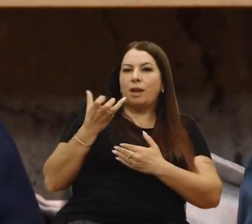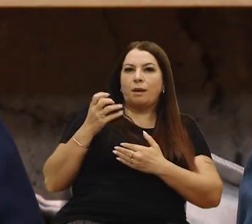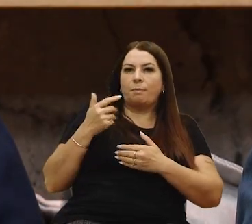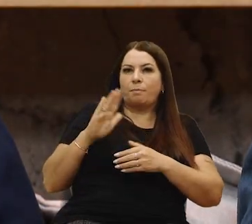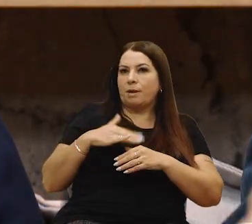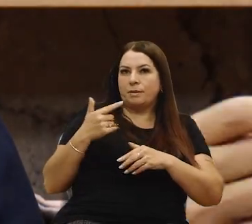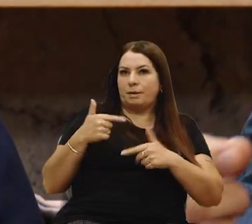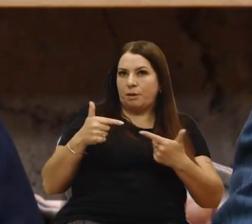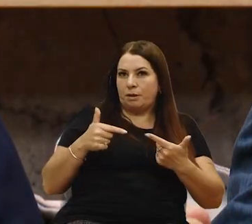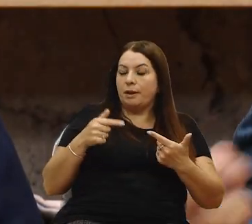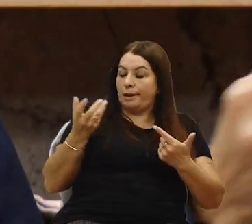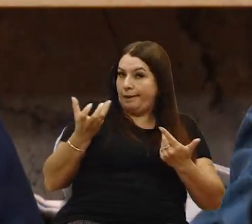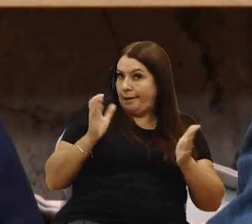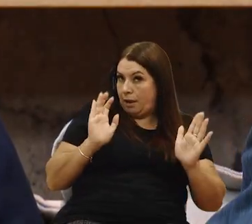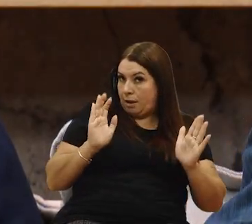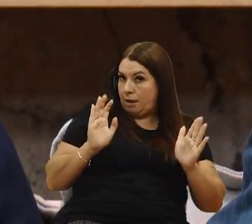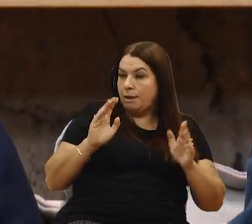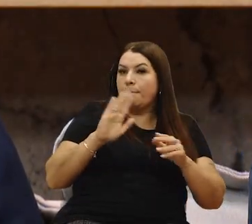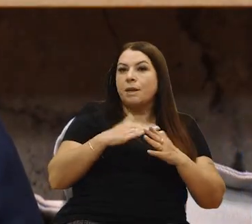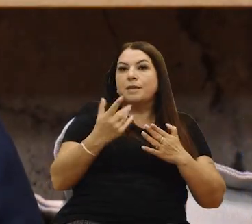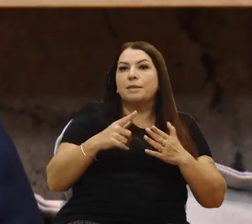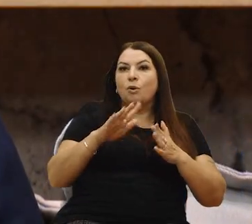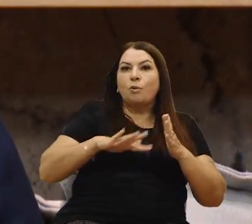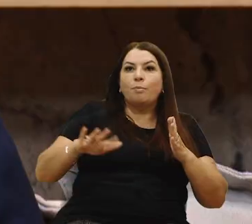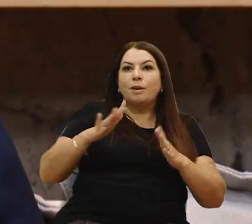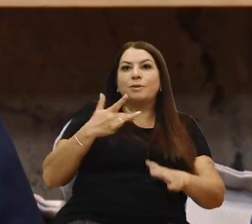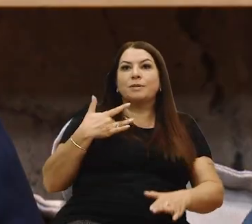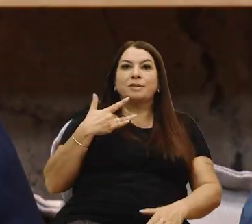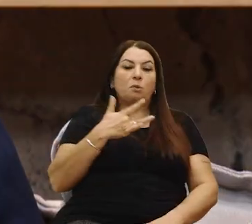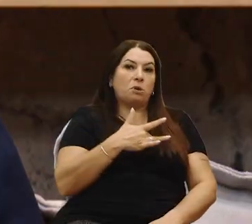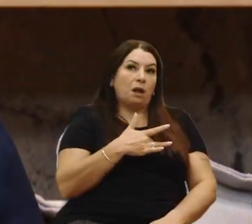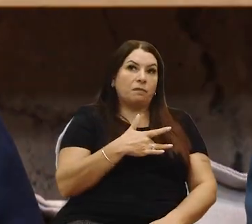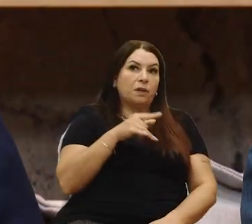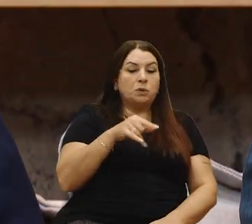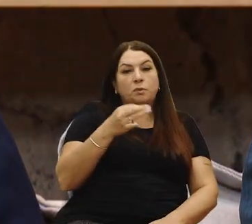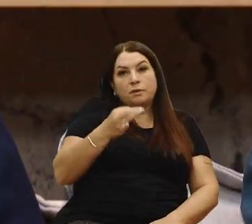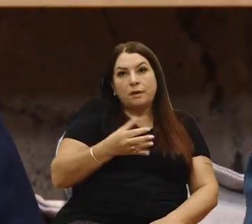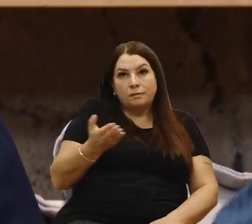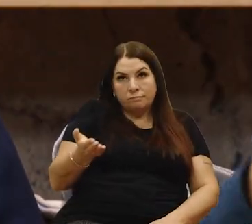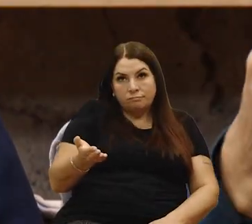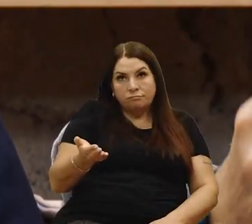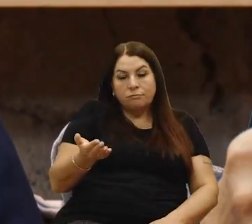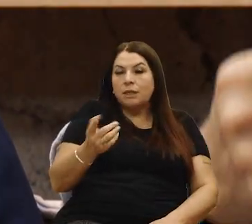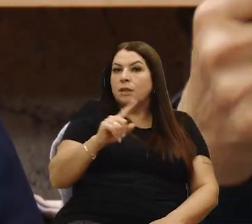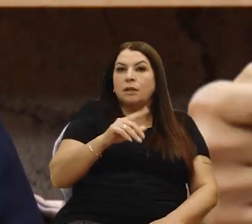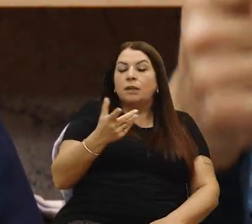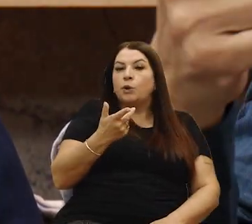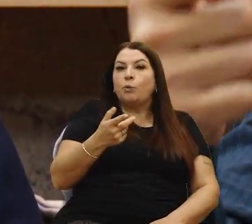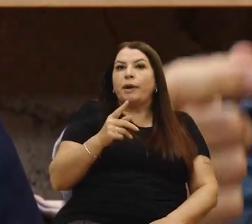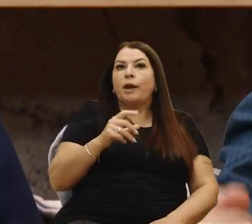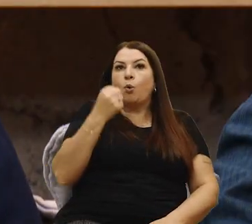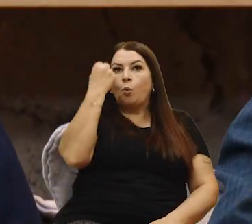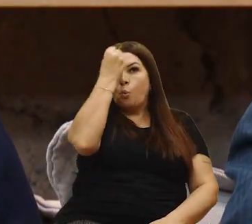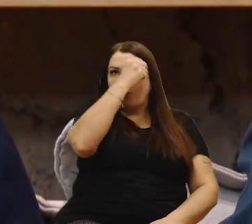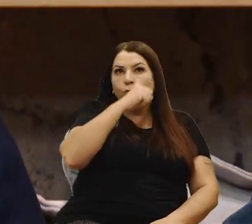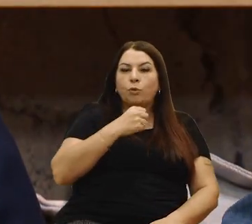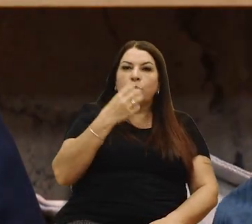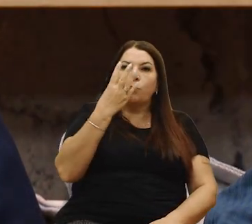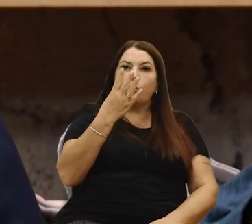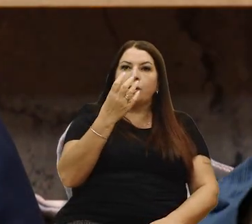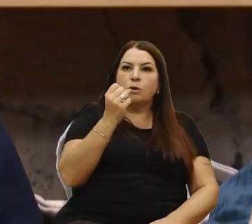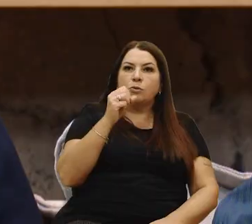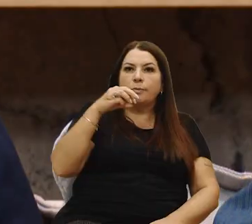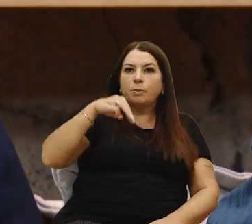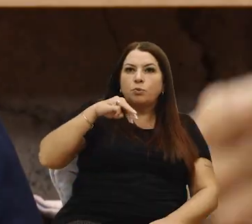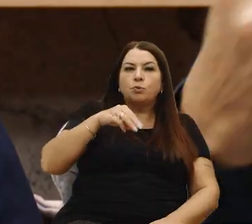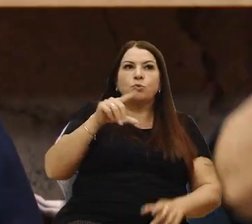trabalhar. Não, ele quer, mas ele quer ter um ambiente saudável. E nisso ele está certo. Ele não quer ficar 8 horas e 48 minutos